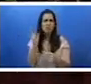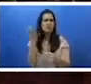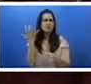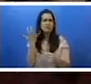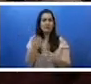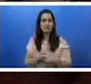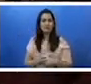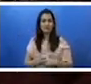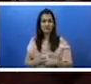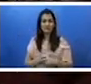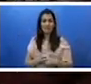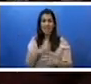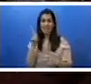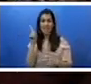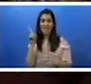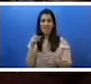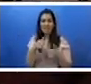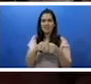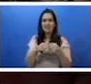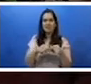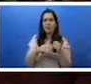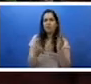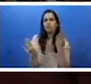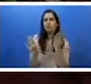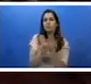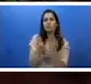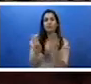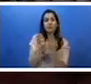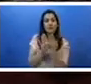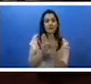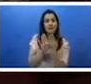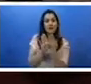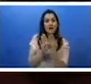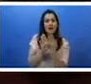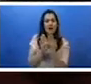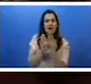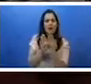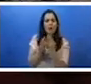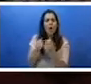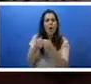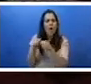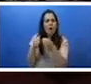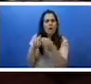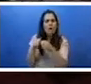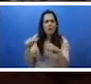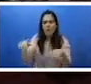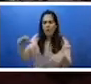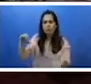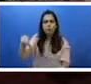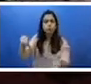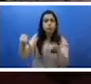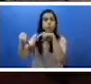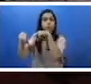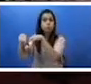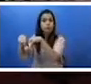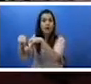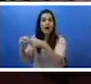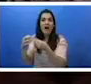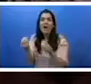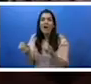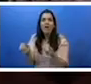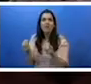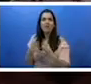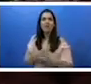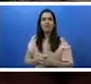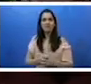cena? Eles estão em fila para entrar num ônibus. E aonde será que eles